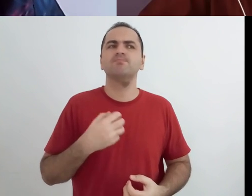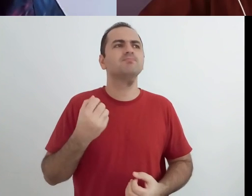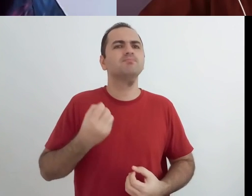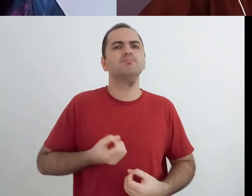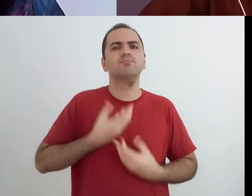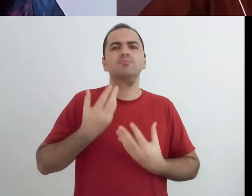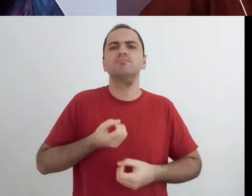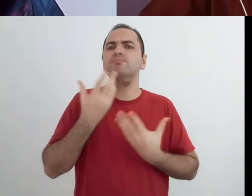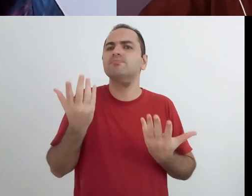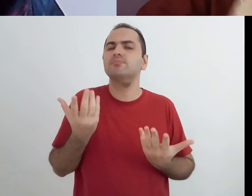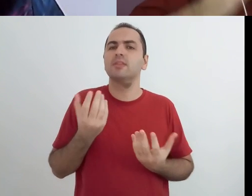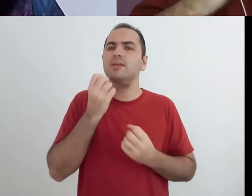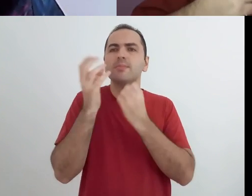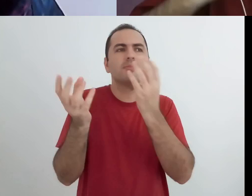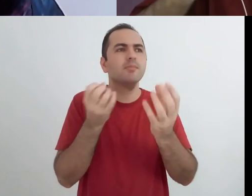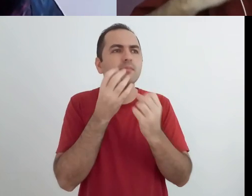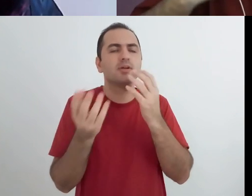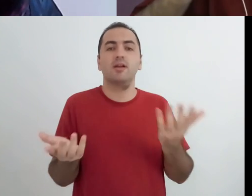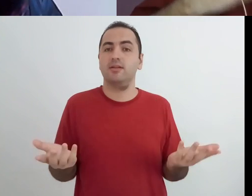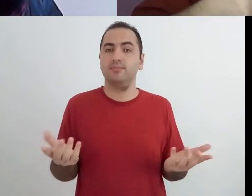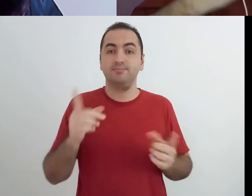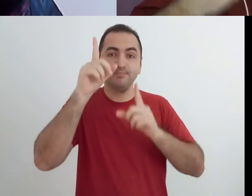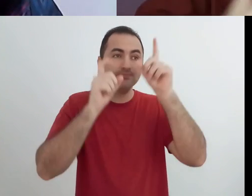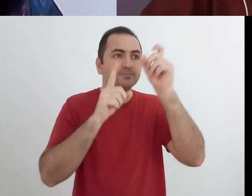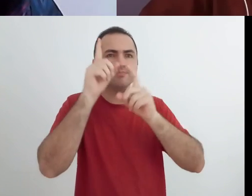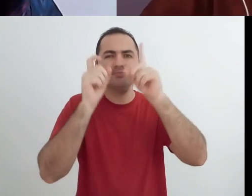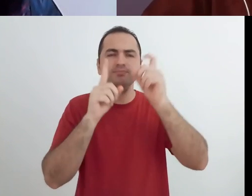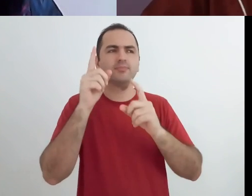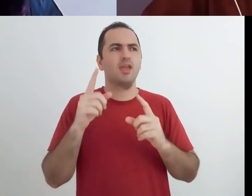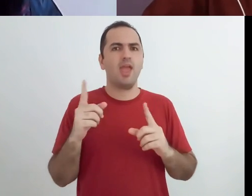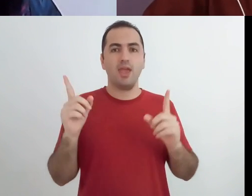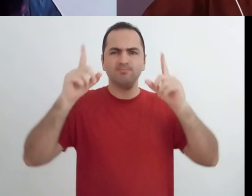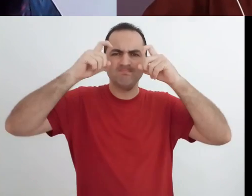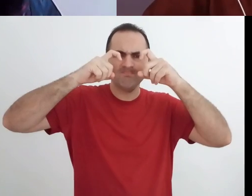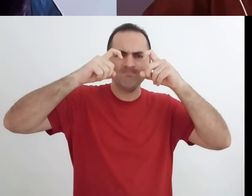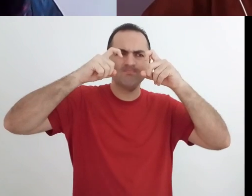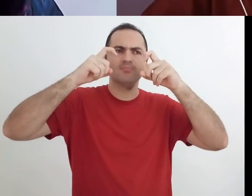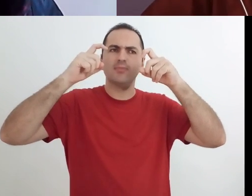um ganho para a pessoa. As expressões faciais também, né?